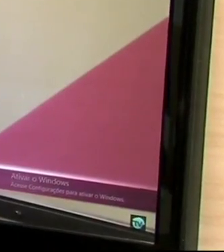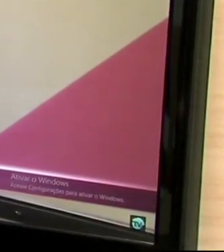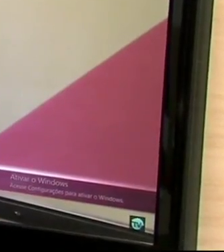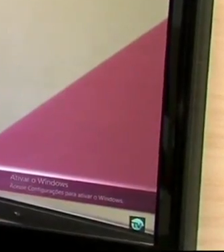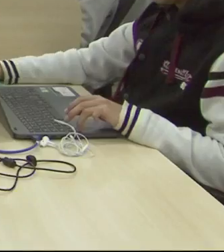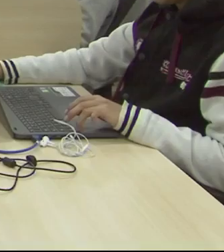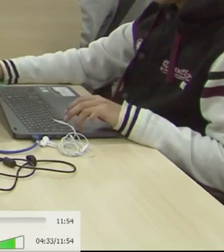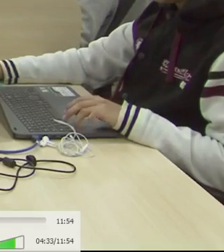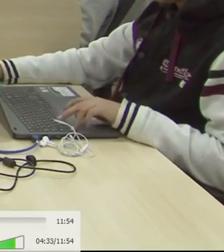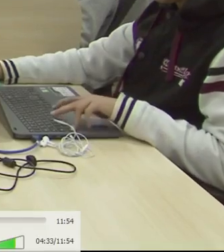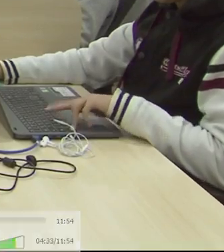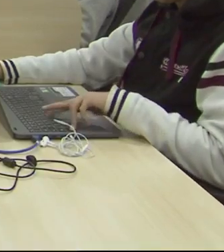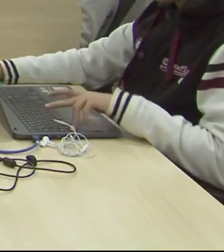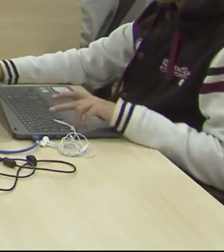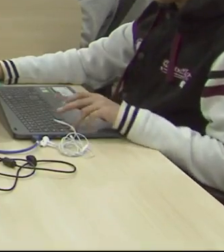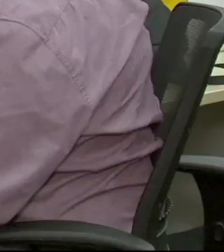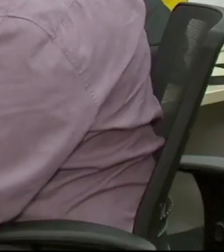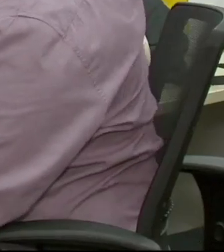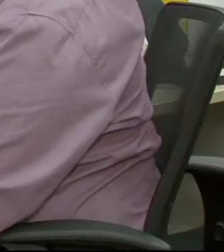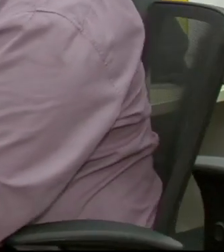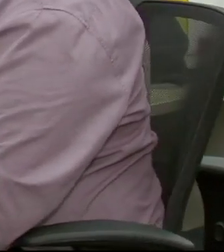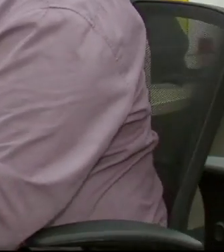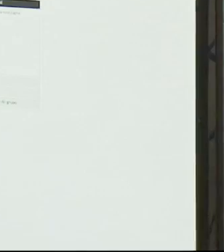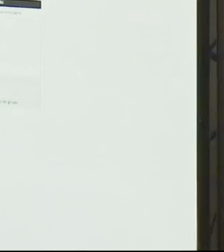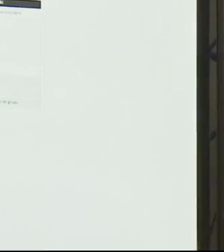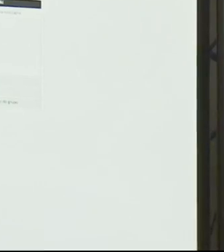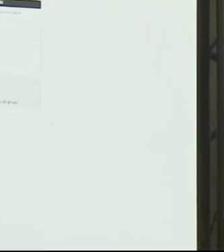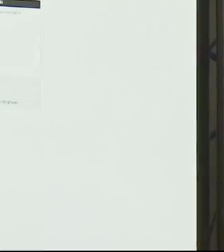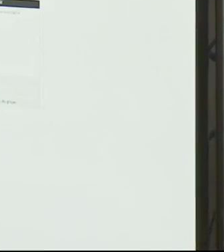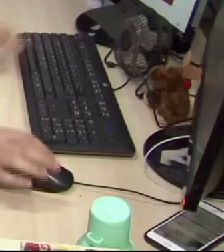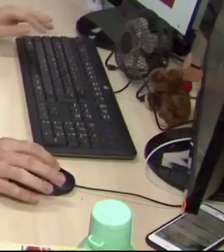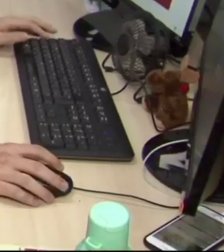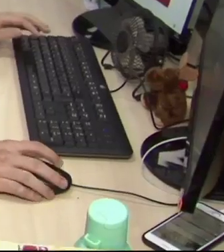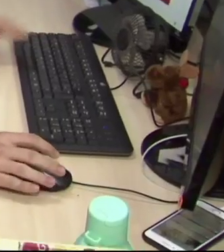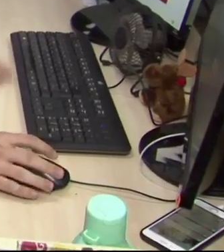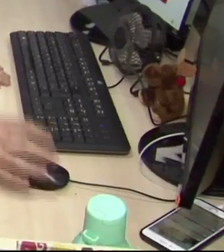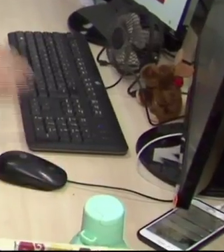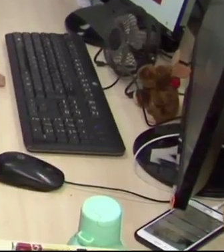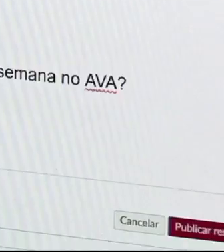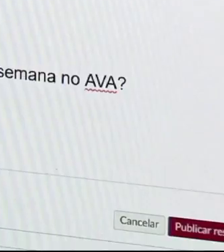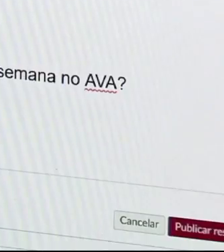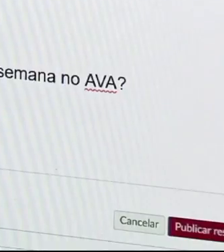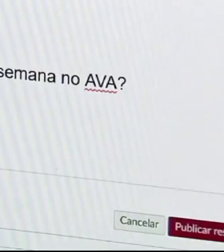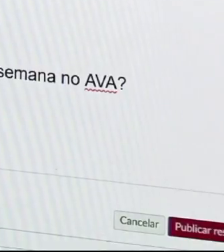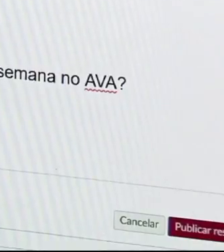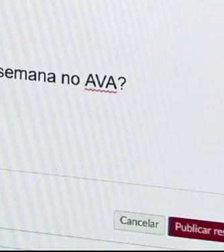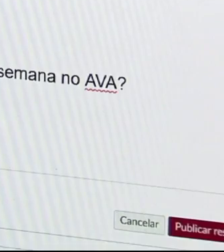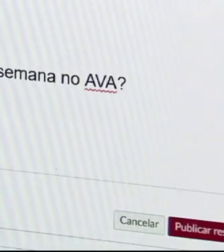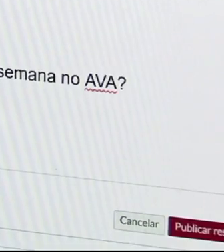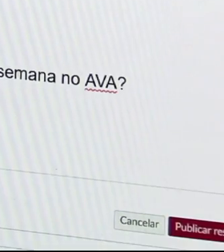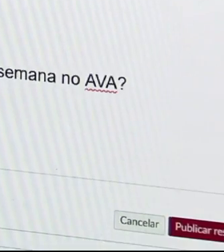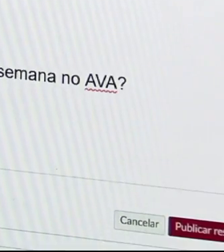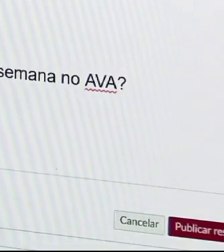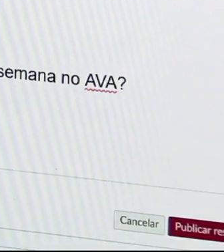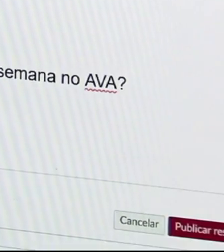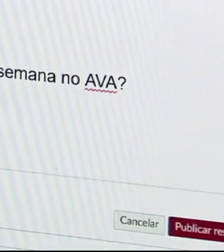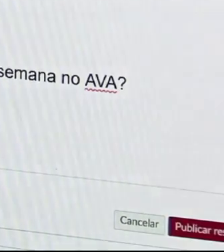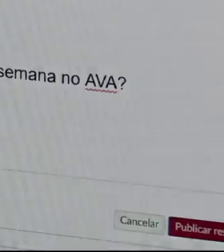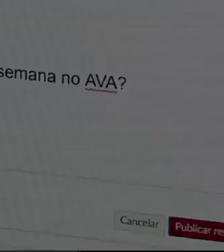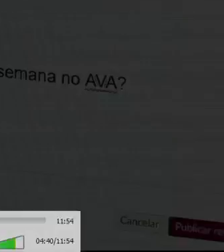das disciplinas ea na sede da univesp que o material didático é preparado para o ambiente virtual